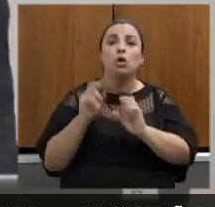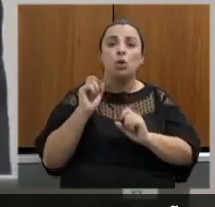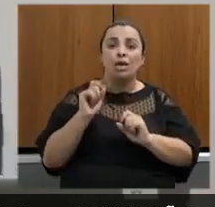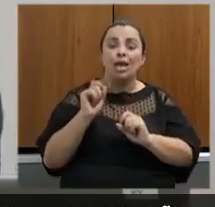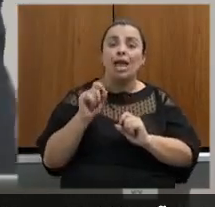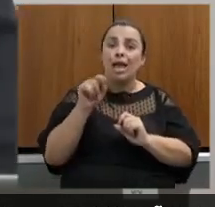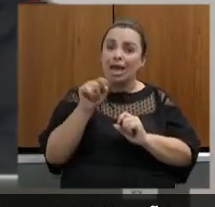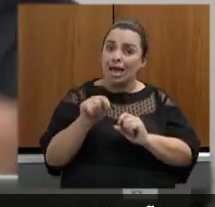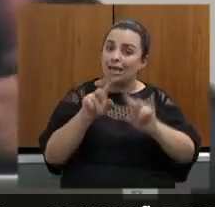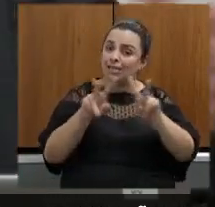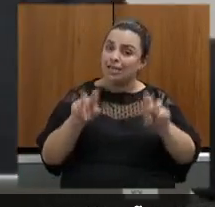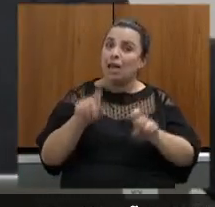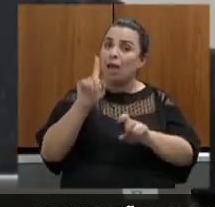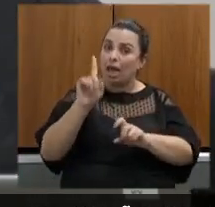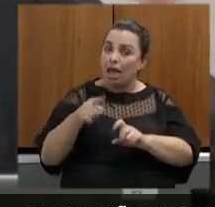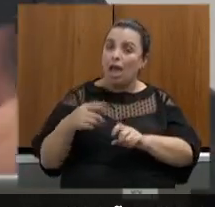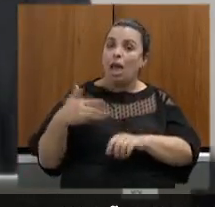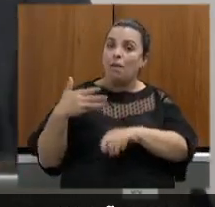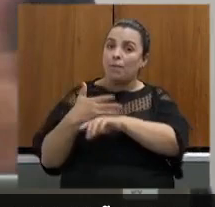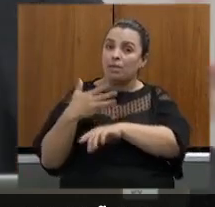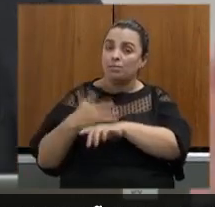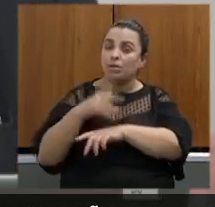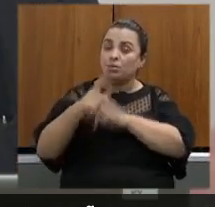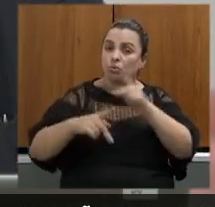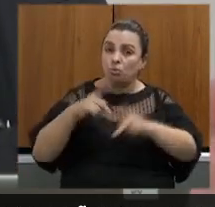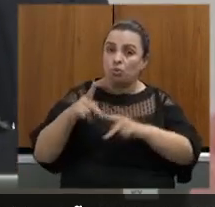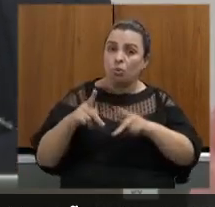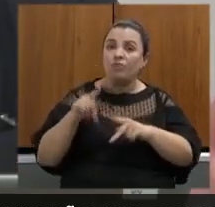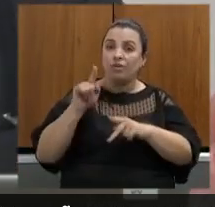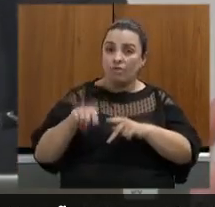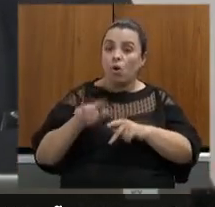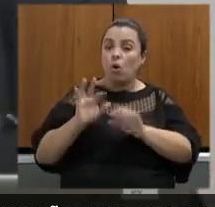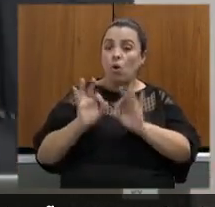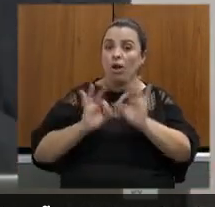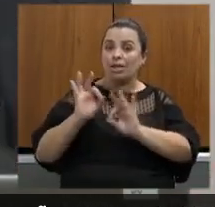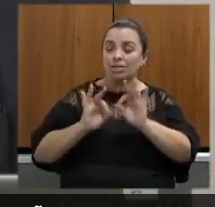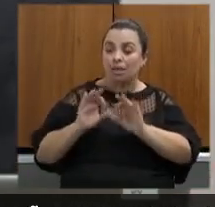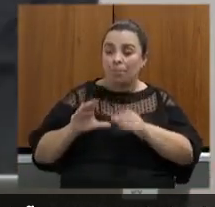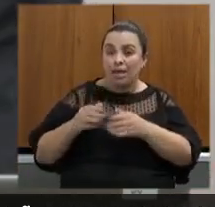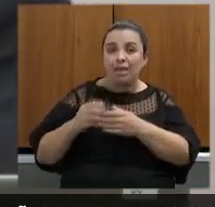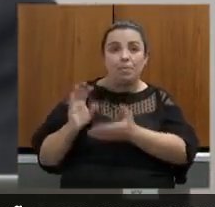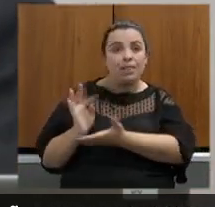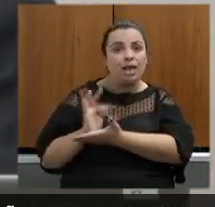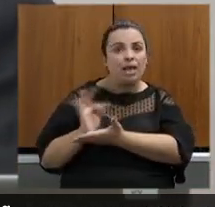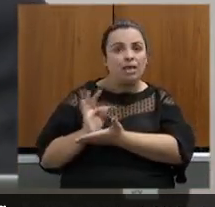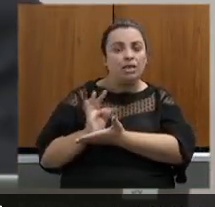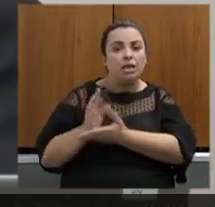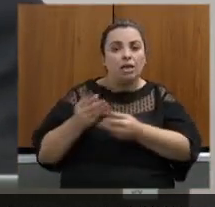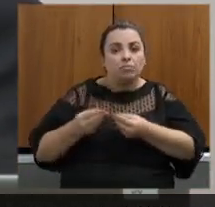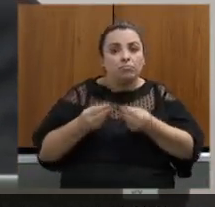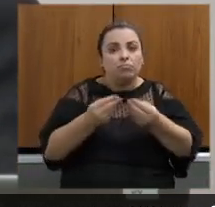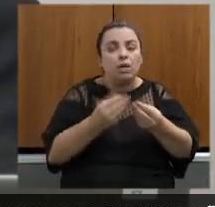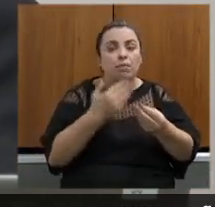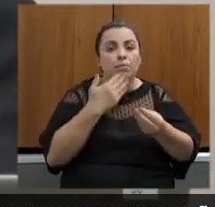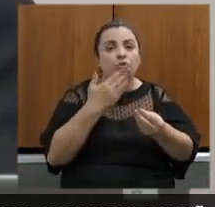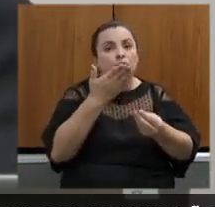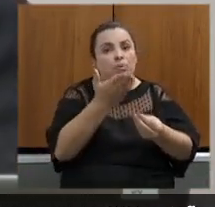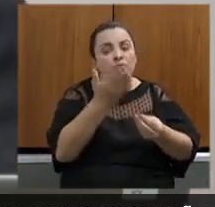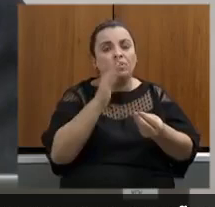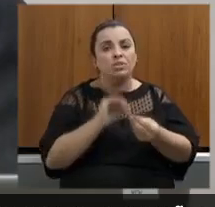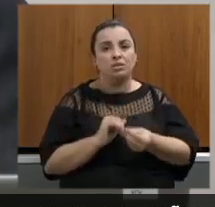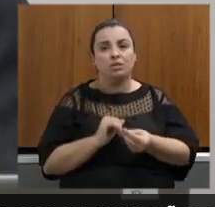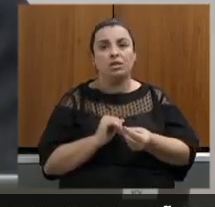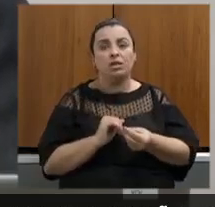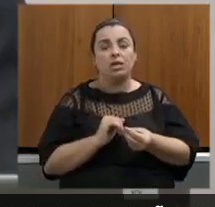da Participação Popular no organizado pela nossa equipe técnica encolheu a execução ainda